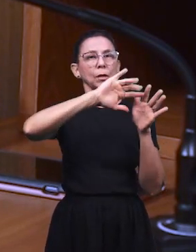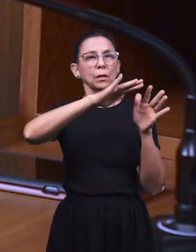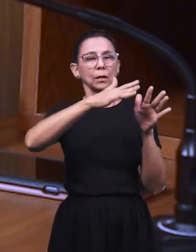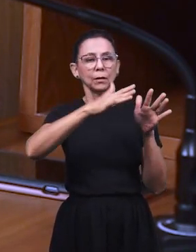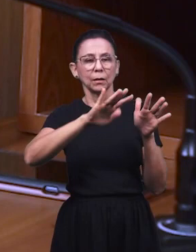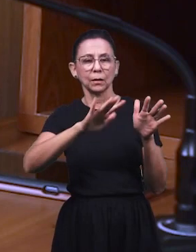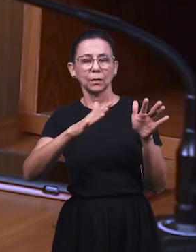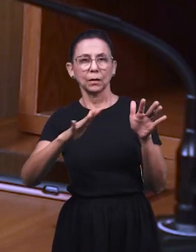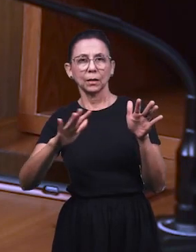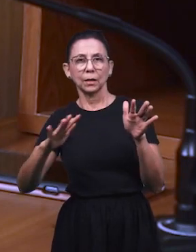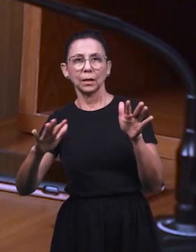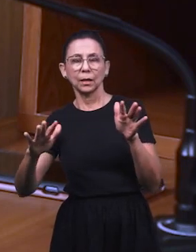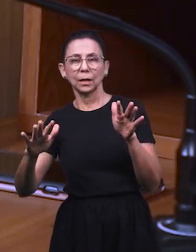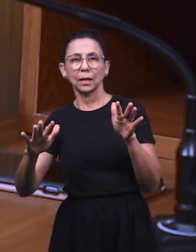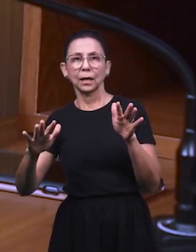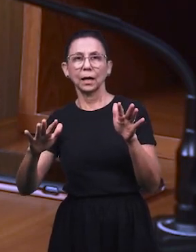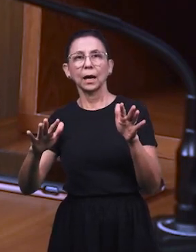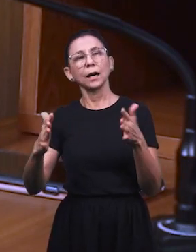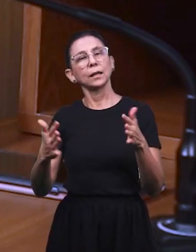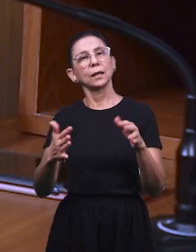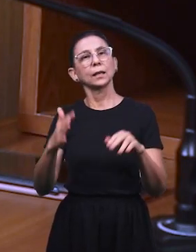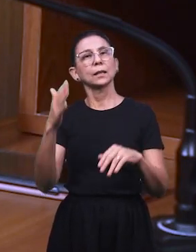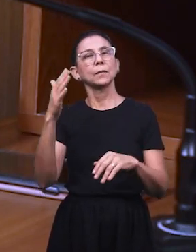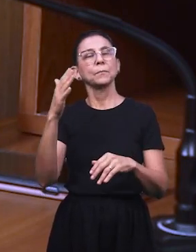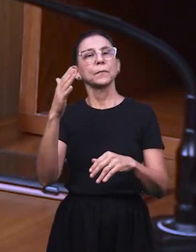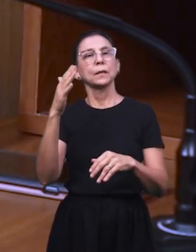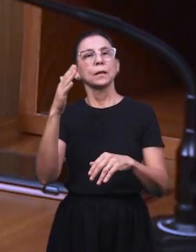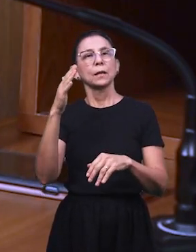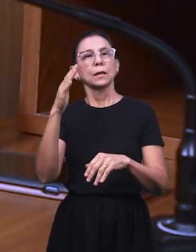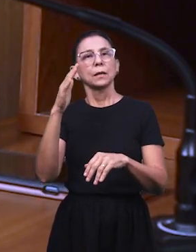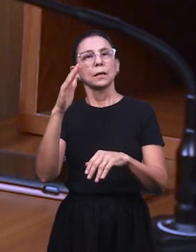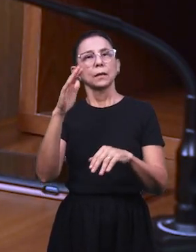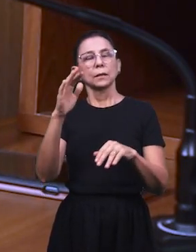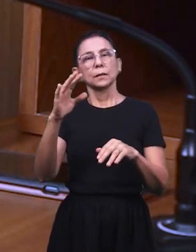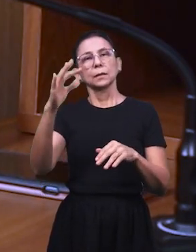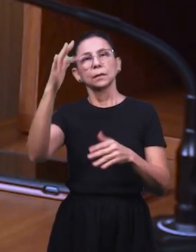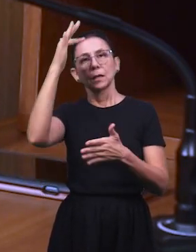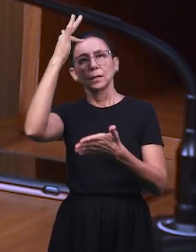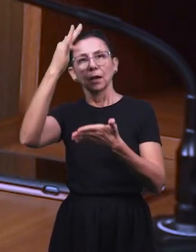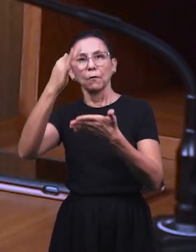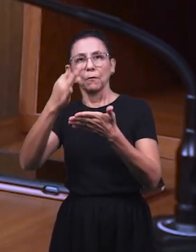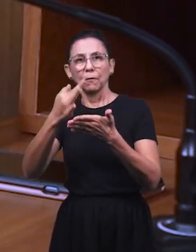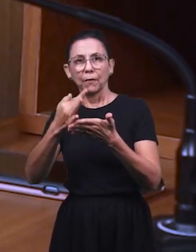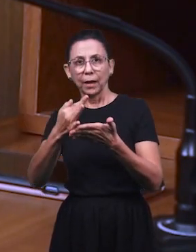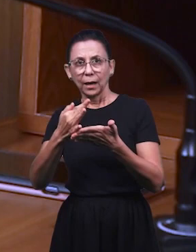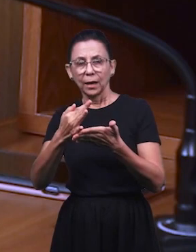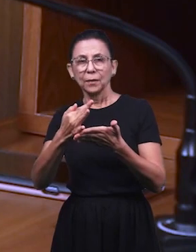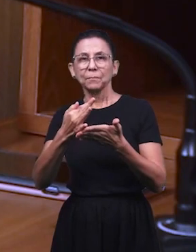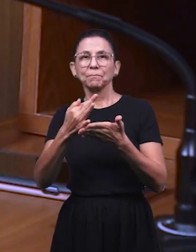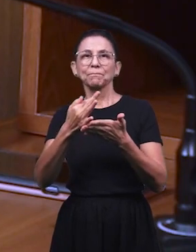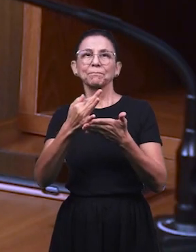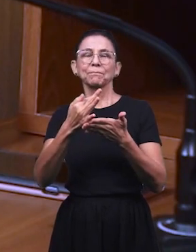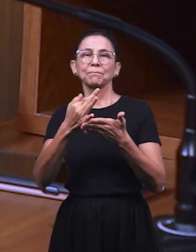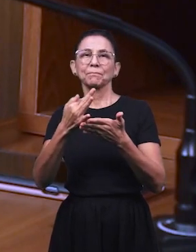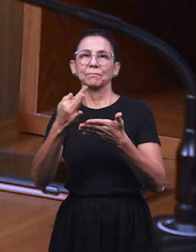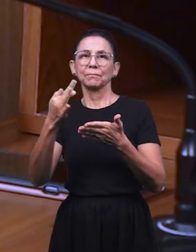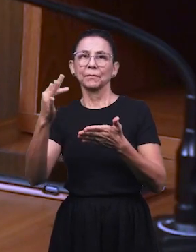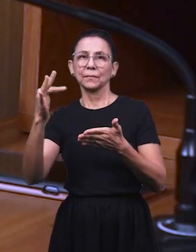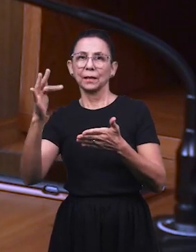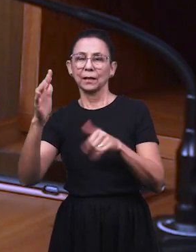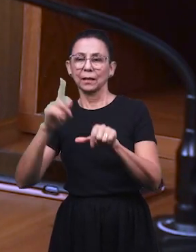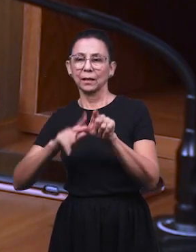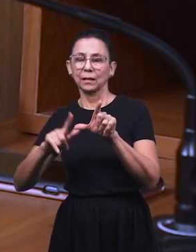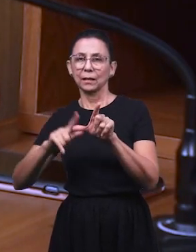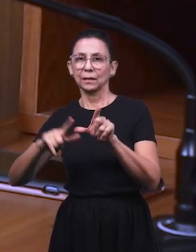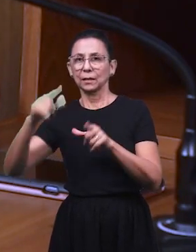fé que tem movido essa folha. E quando a folha parava, ela parava justamente em cima da letra que é, né? A letra E, que é a